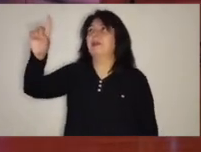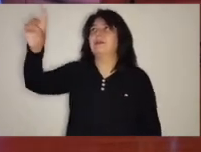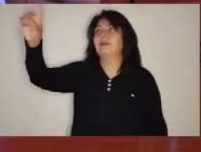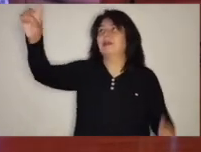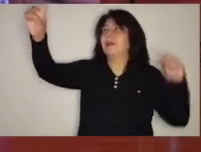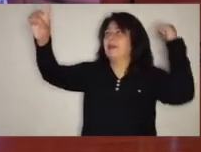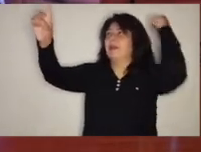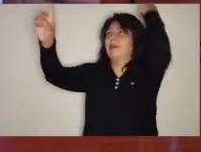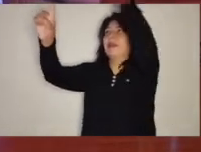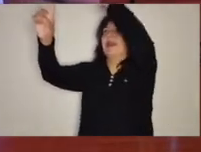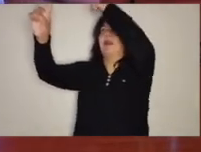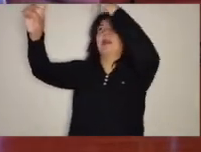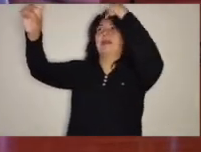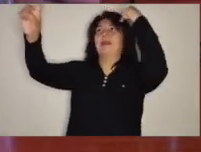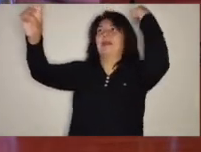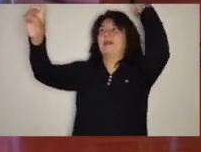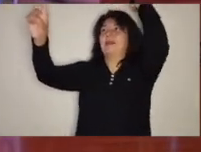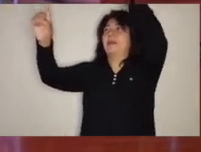só Tu és